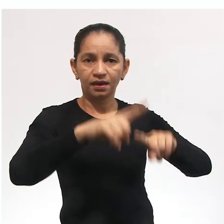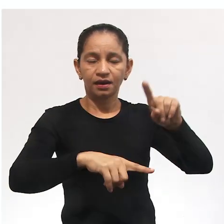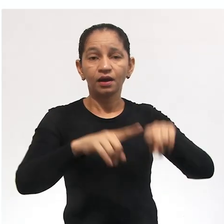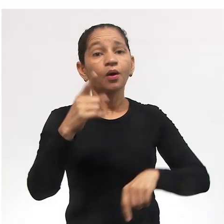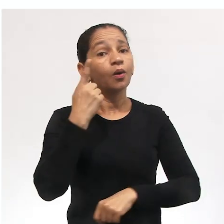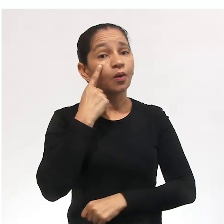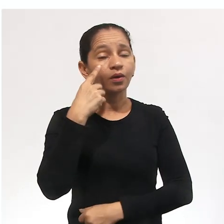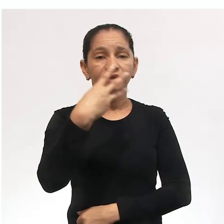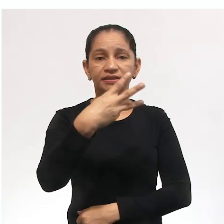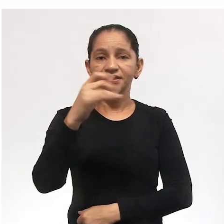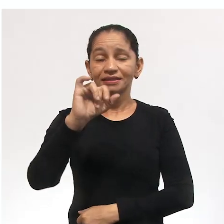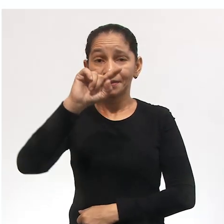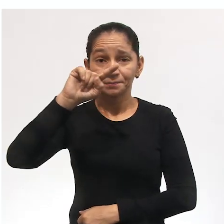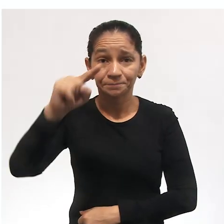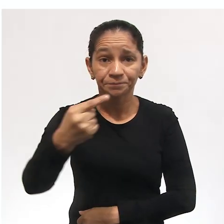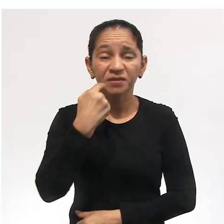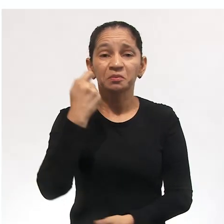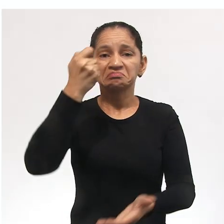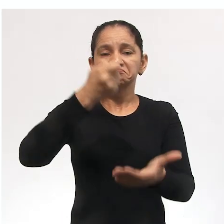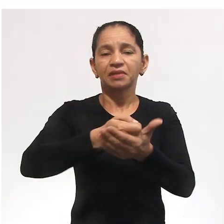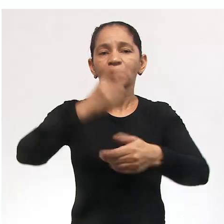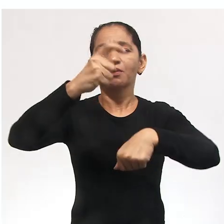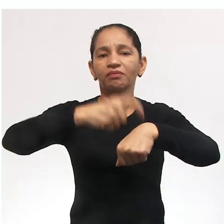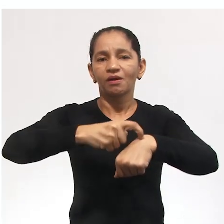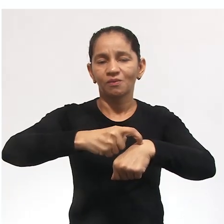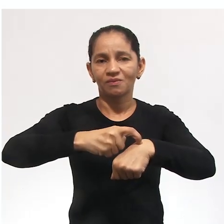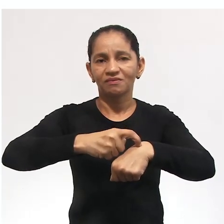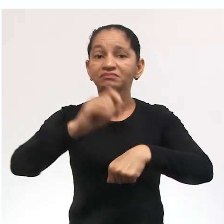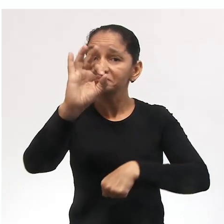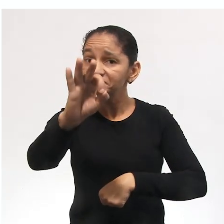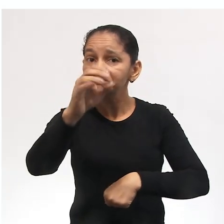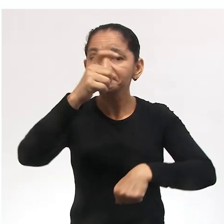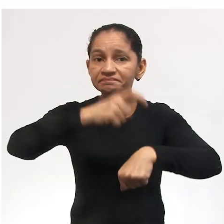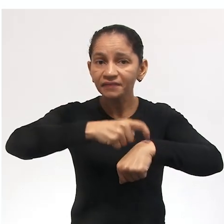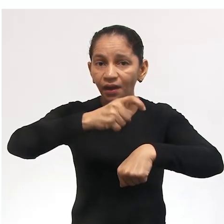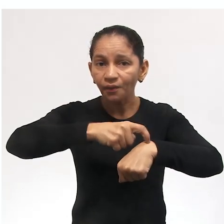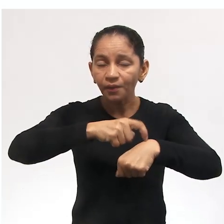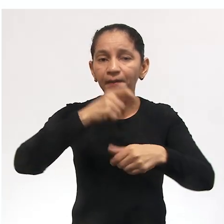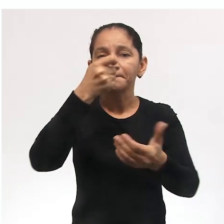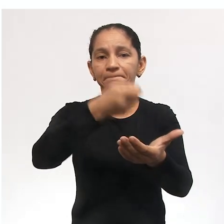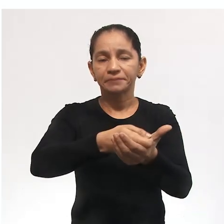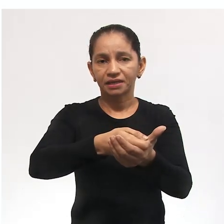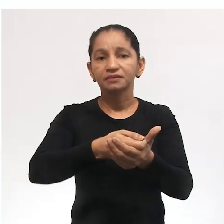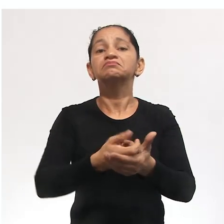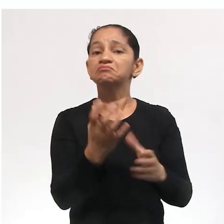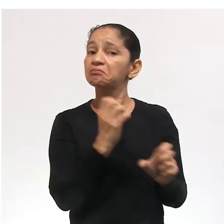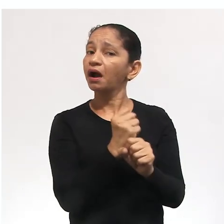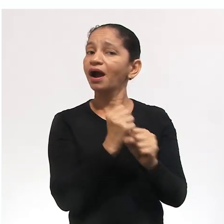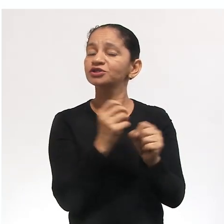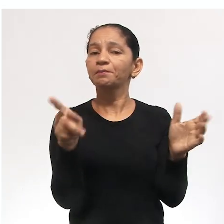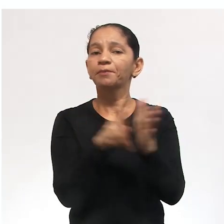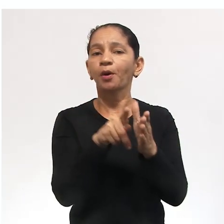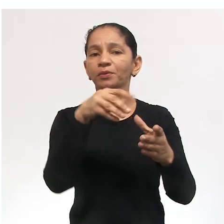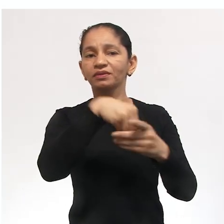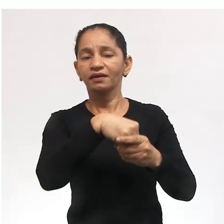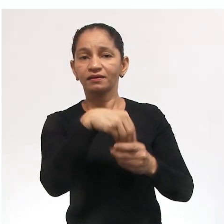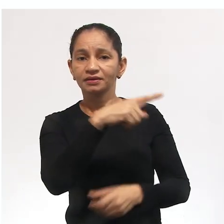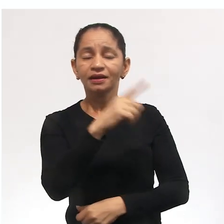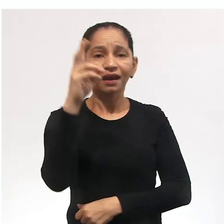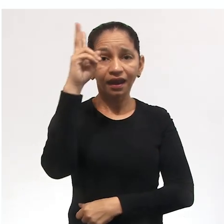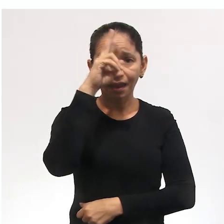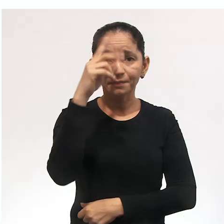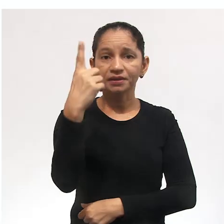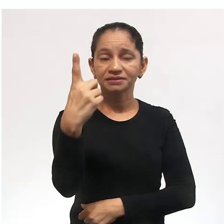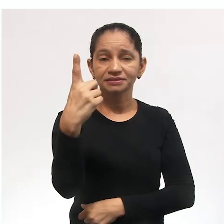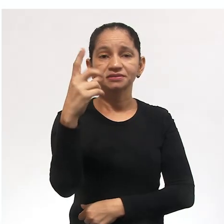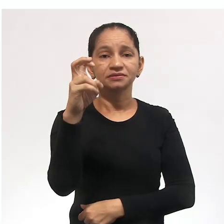e pagou à vista, com os recursos disponíveis, ou seja, com os recursos do caixa. Então, pessoal, lembra que o nosso caixa começou com